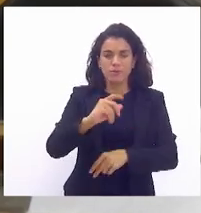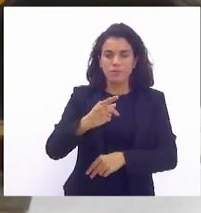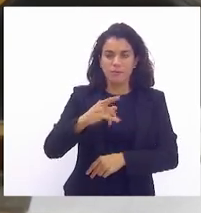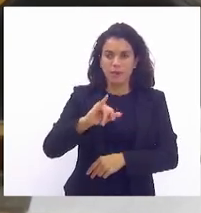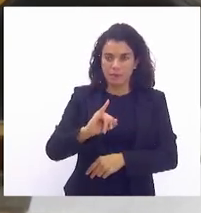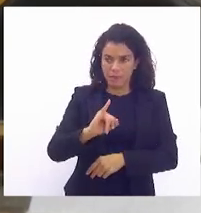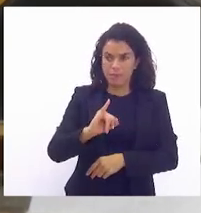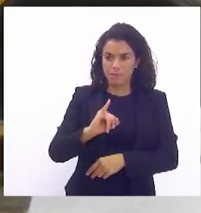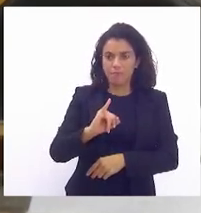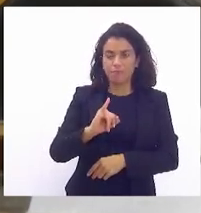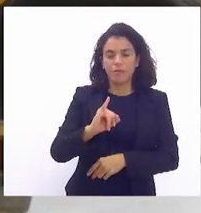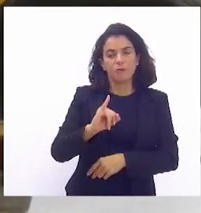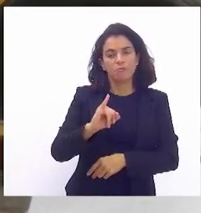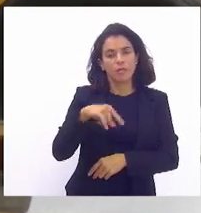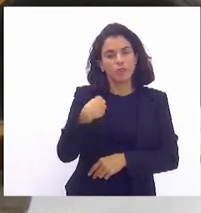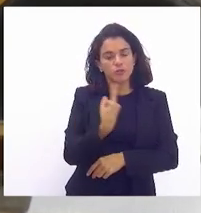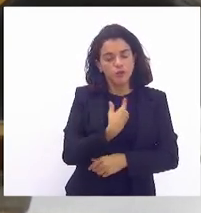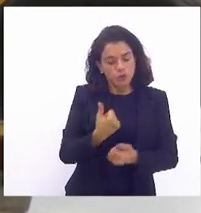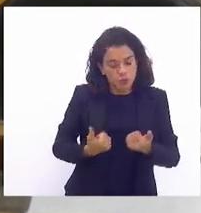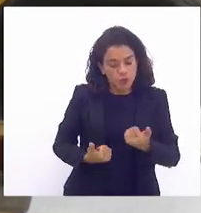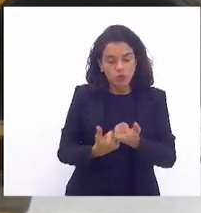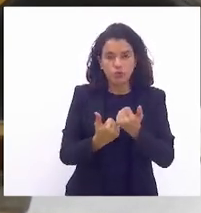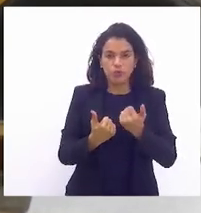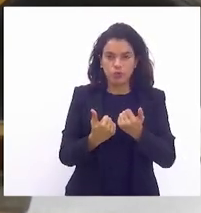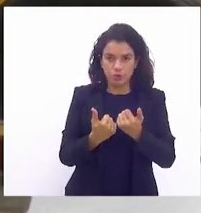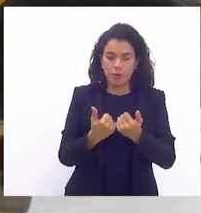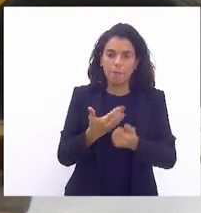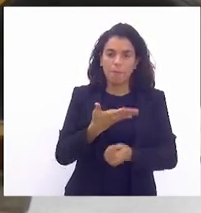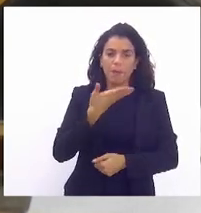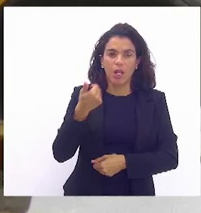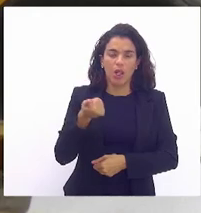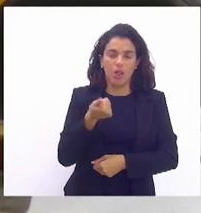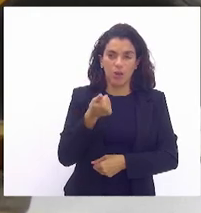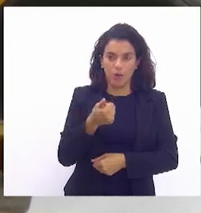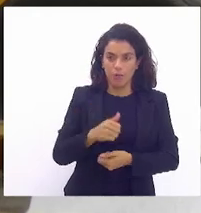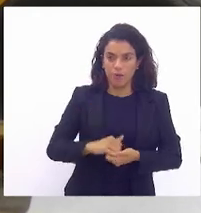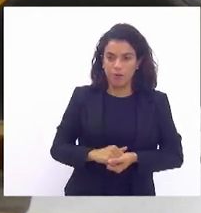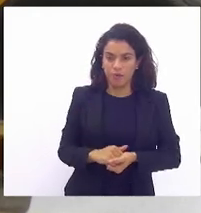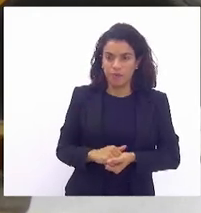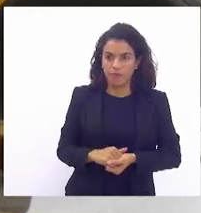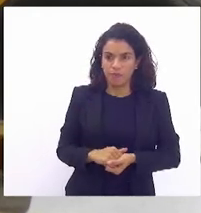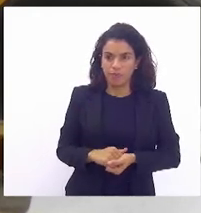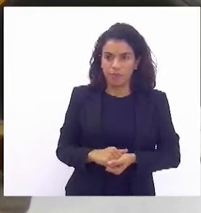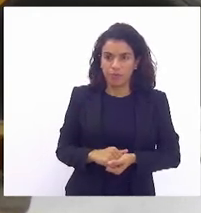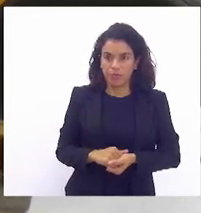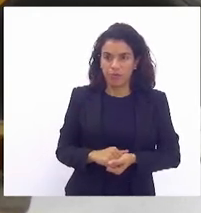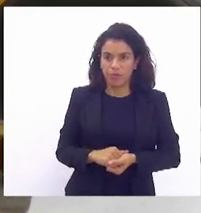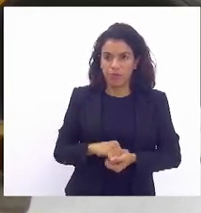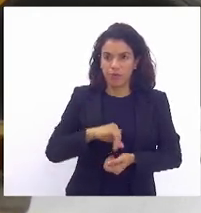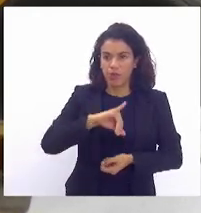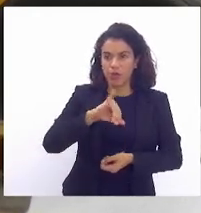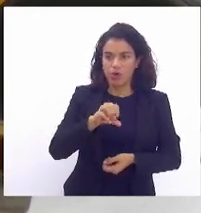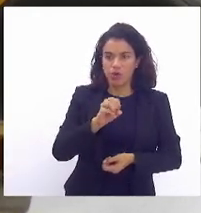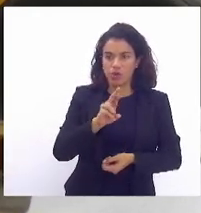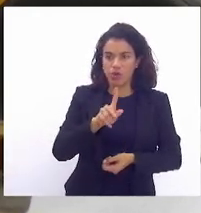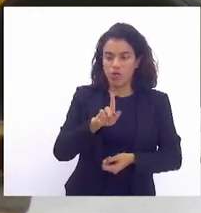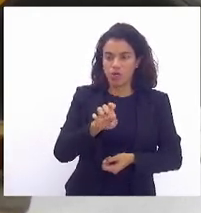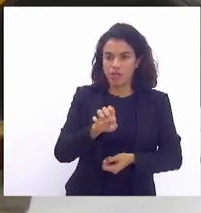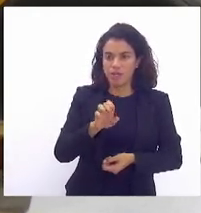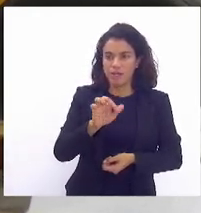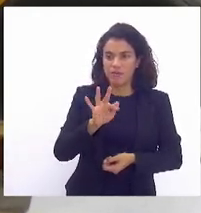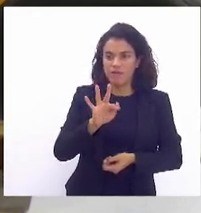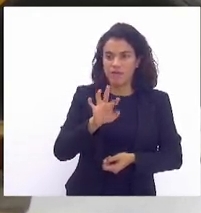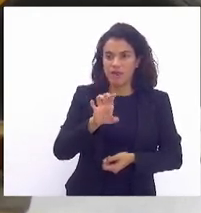certeza, para que possamos juntos querer o melhor para a nossa cidade de Volta Redonda. Jorge Felipe, deputado Jorge Felipe, por favor.